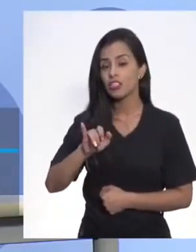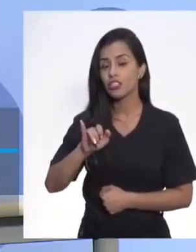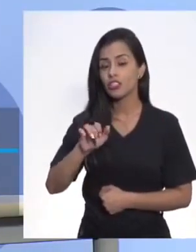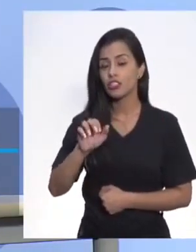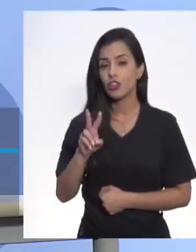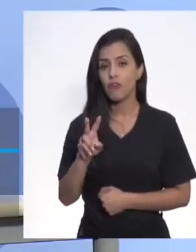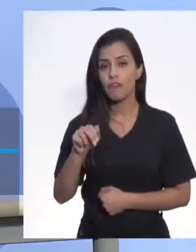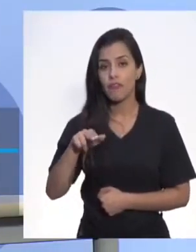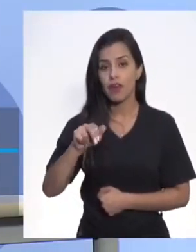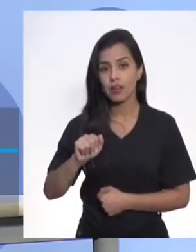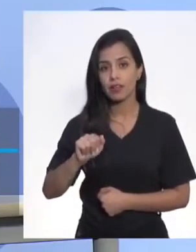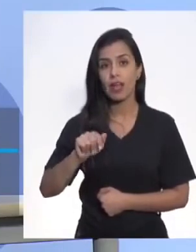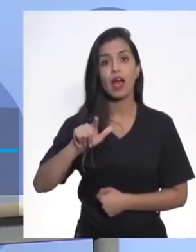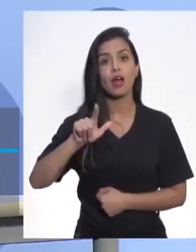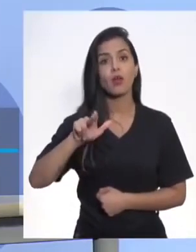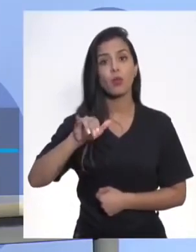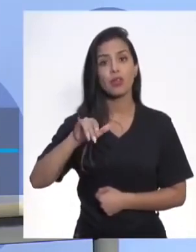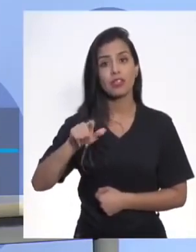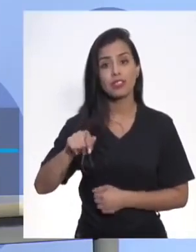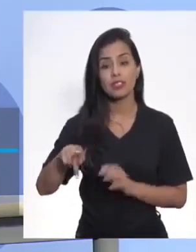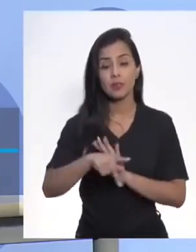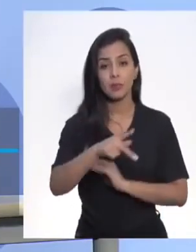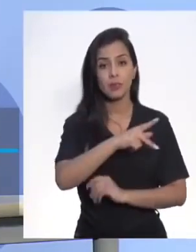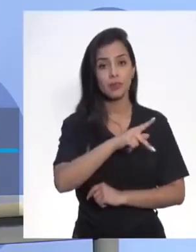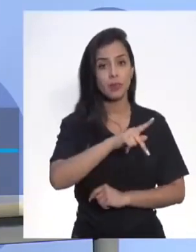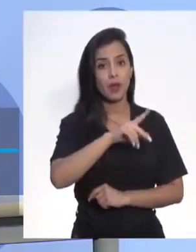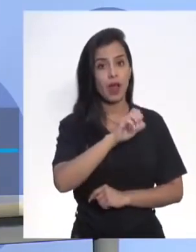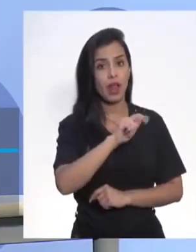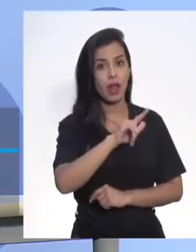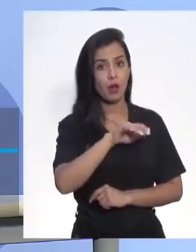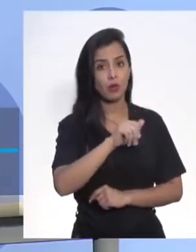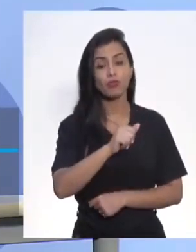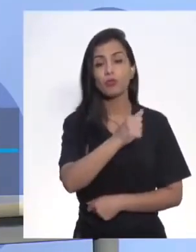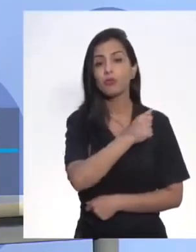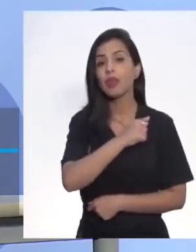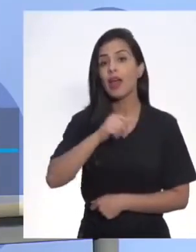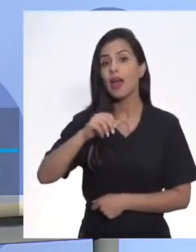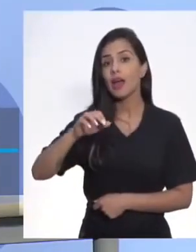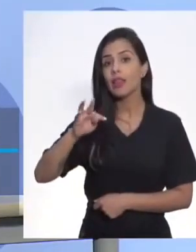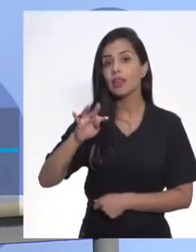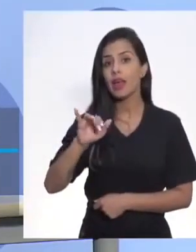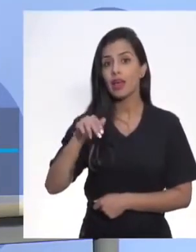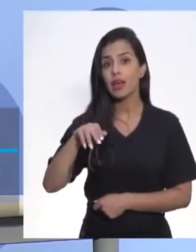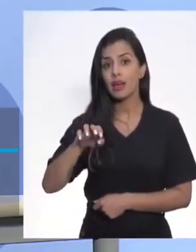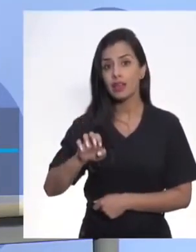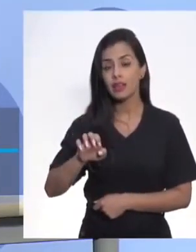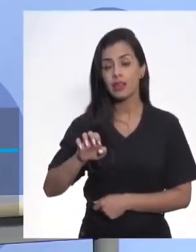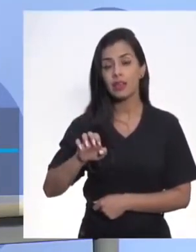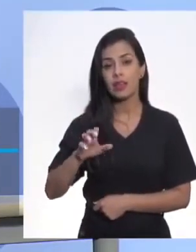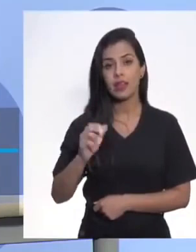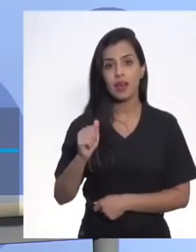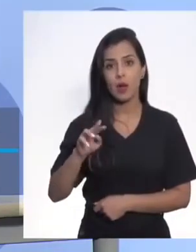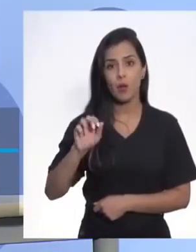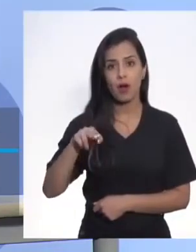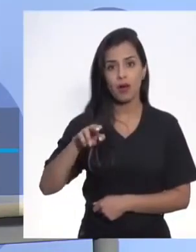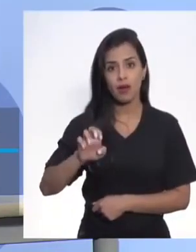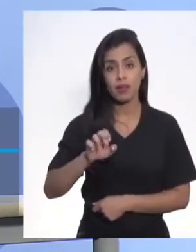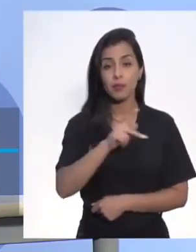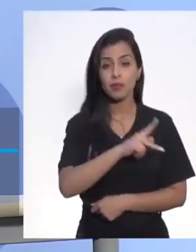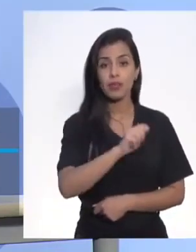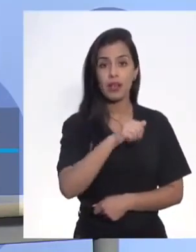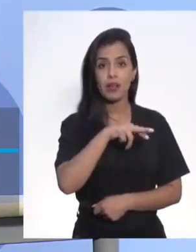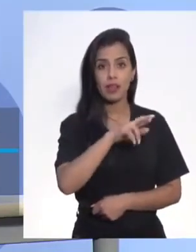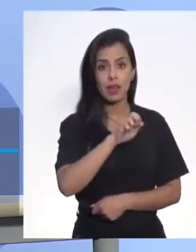do professor Cláudio, as alunas Tayane, Gustavo, Cauã e Isa, da professora Andresa, a